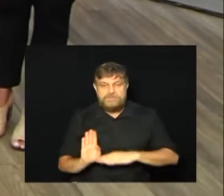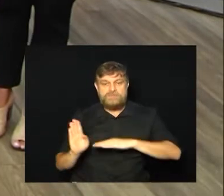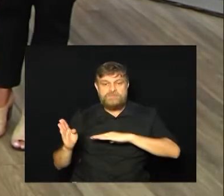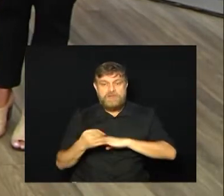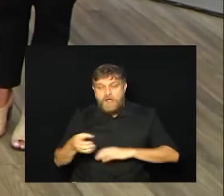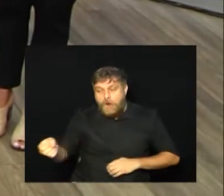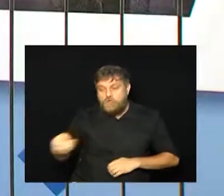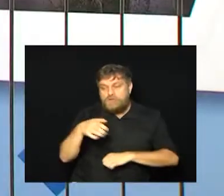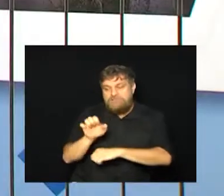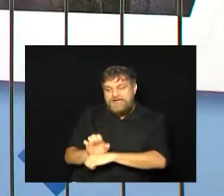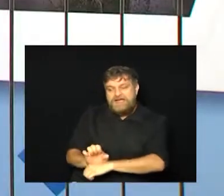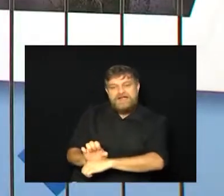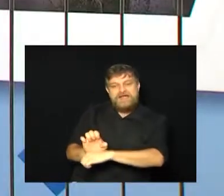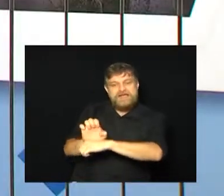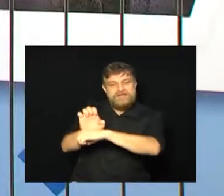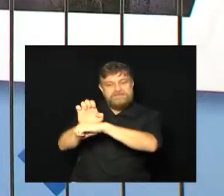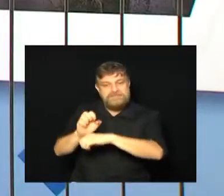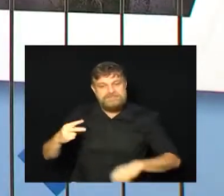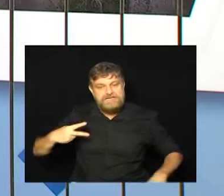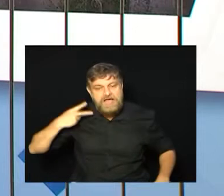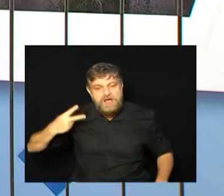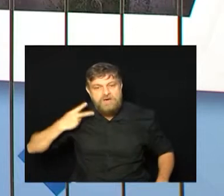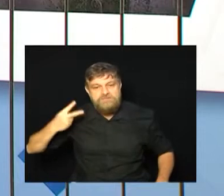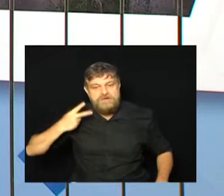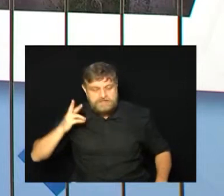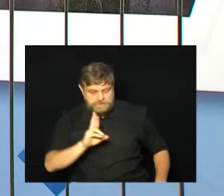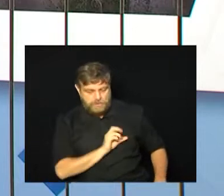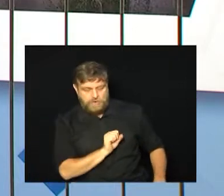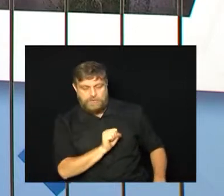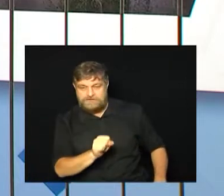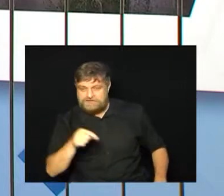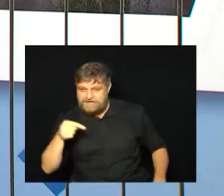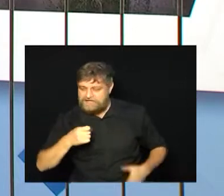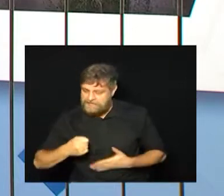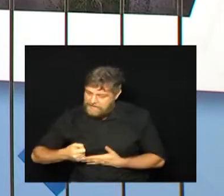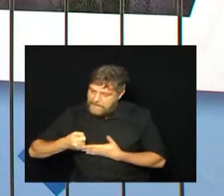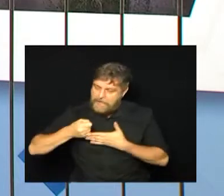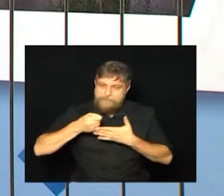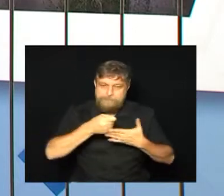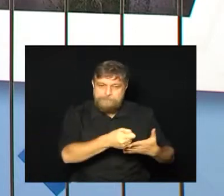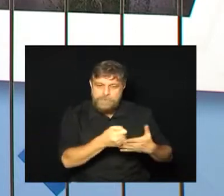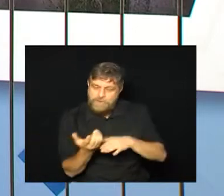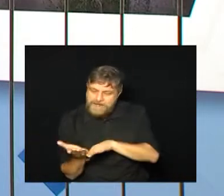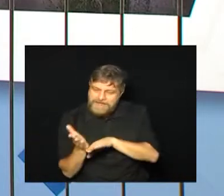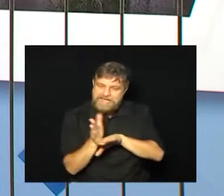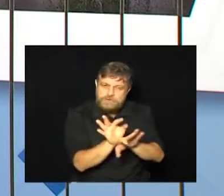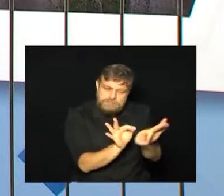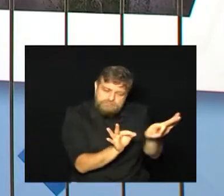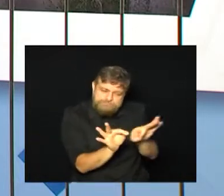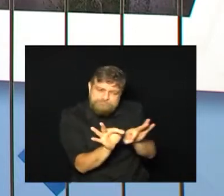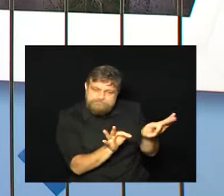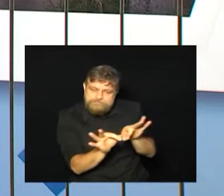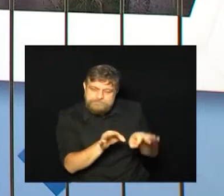Nova Esperança. E o vereador Luiz Rossini, ele que ajudou aí a fazer toda essa revitalização do